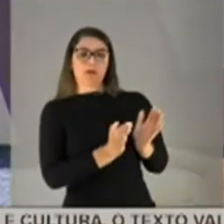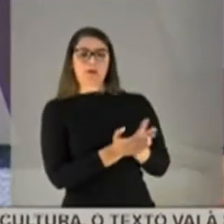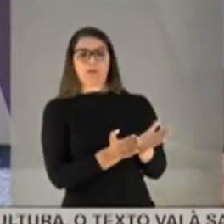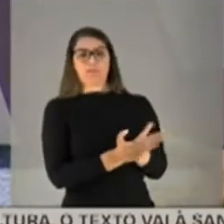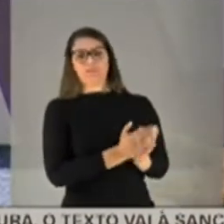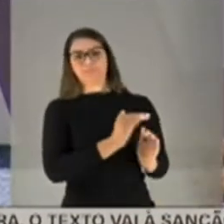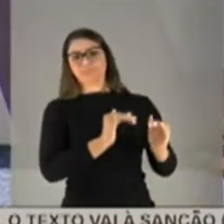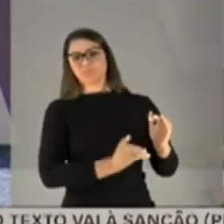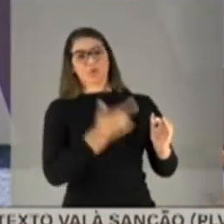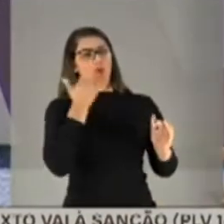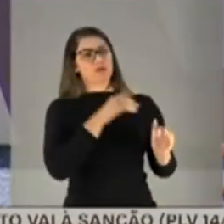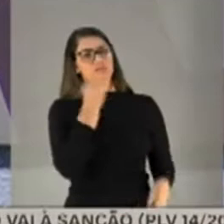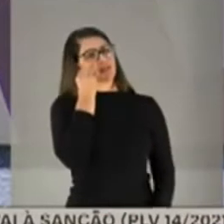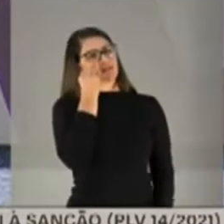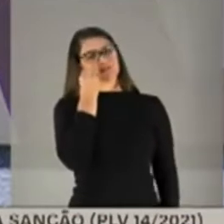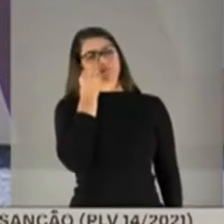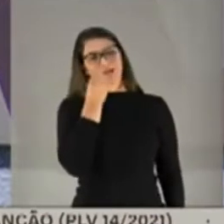injustiça